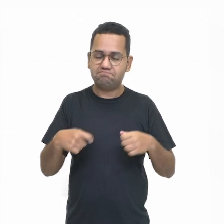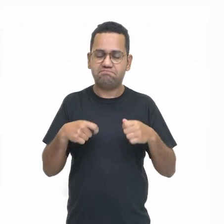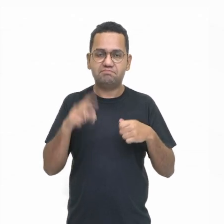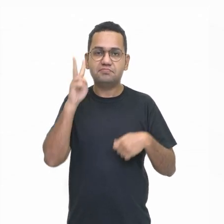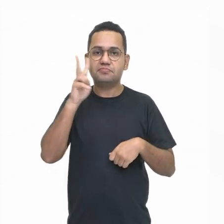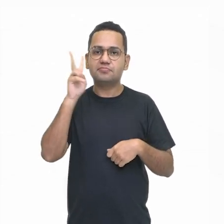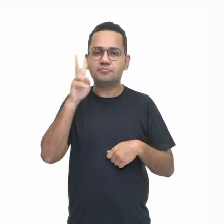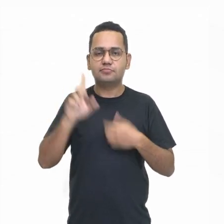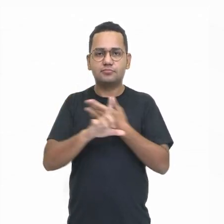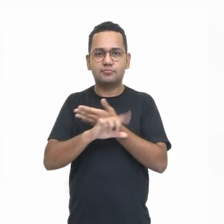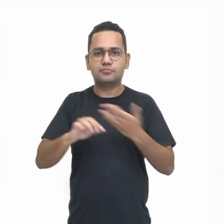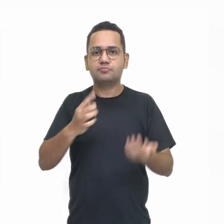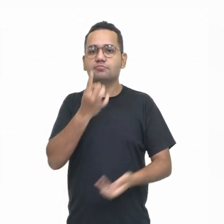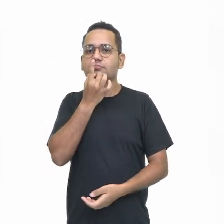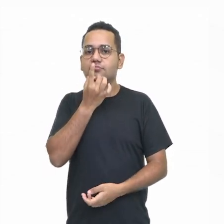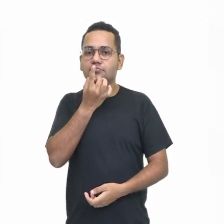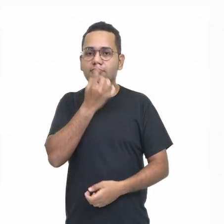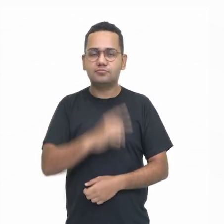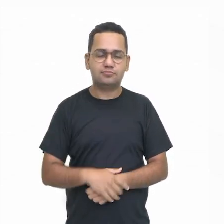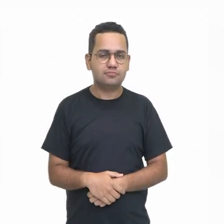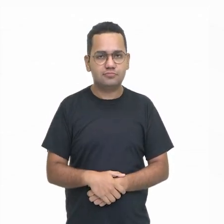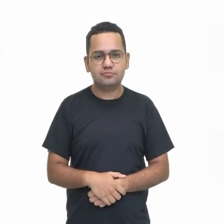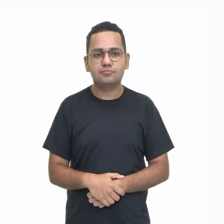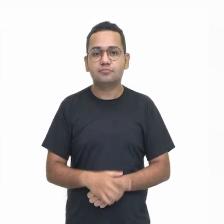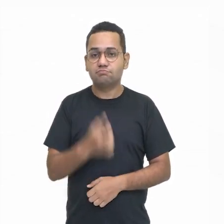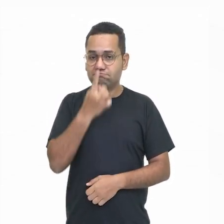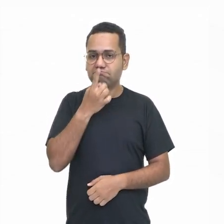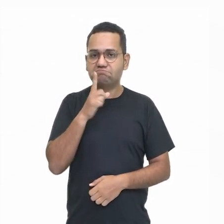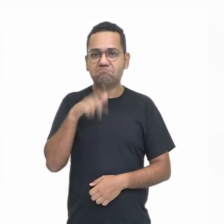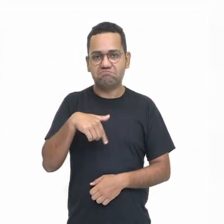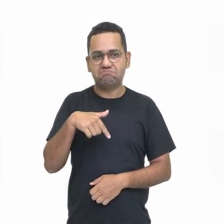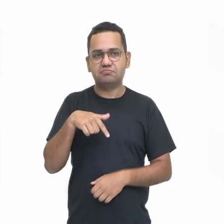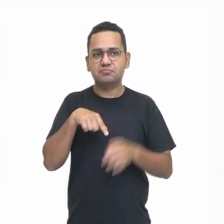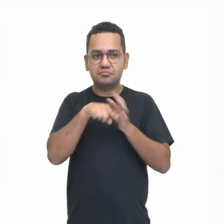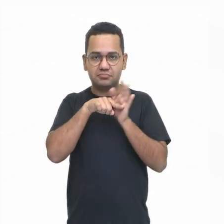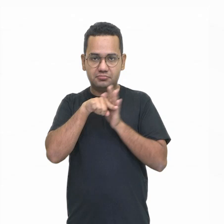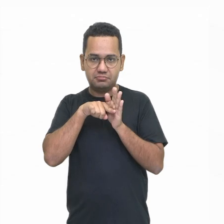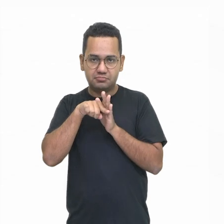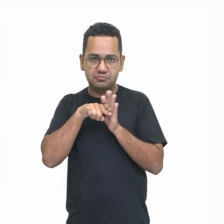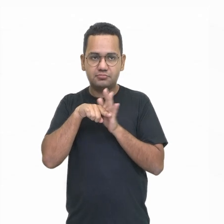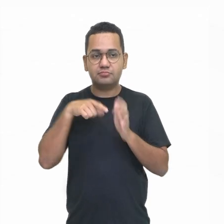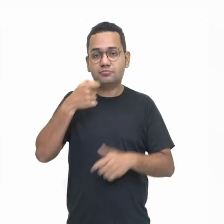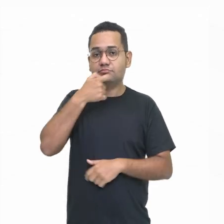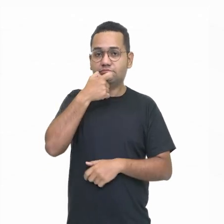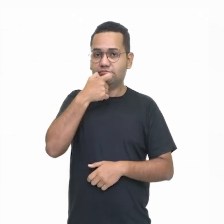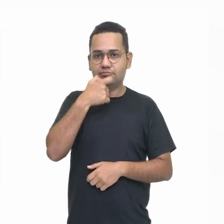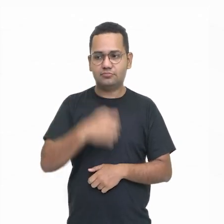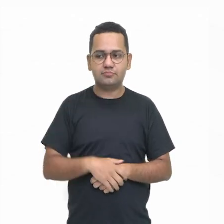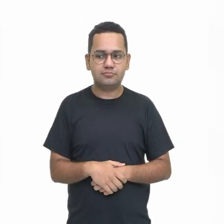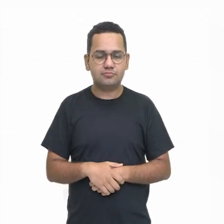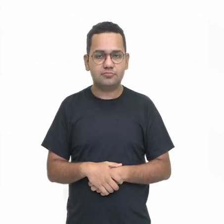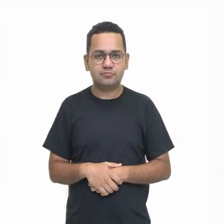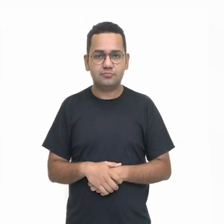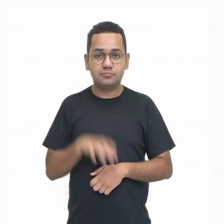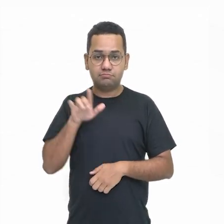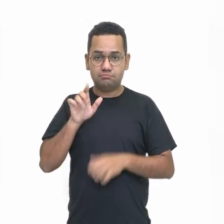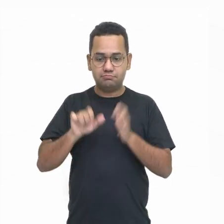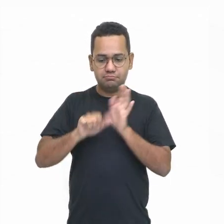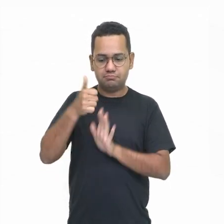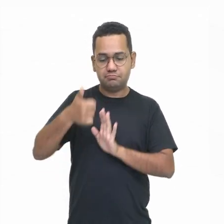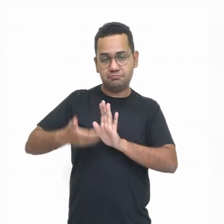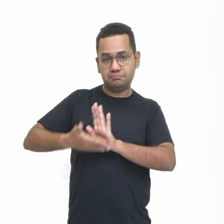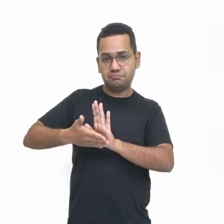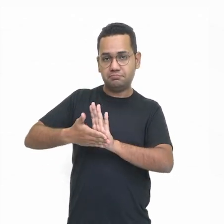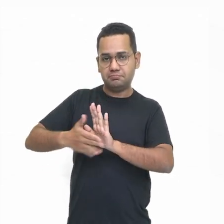Darwin, né? Charles Darwin, que foi o grande pesquisador inglês, ele foi o primeiro a propor